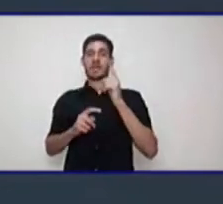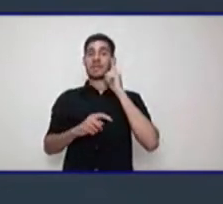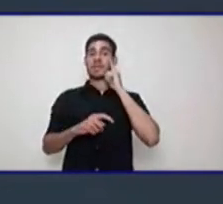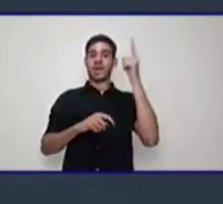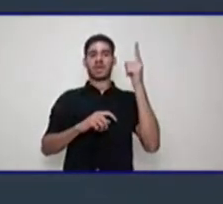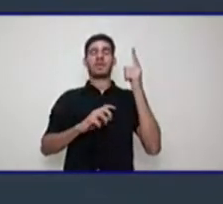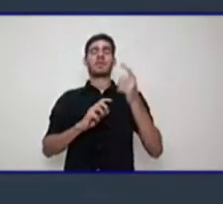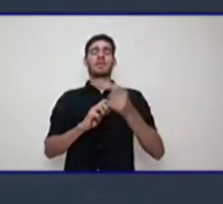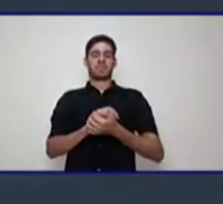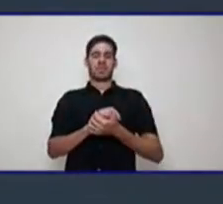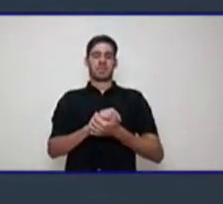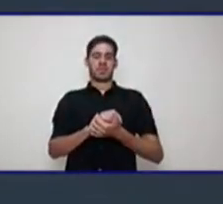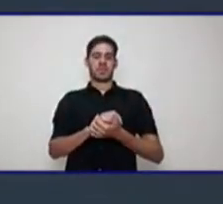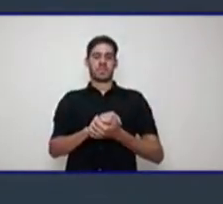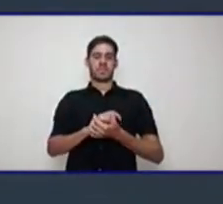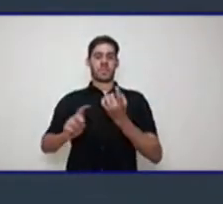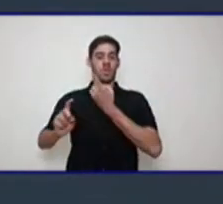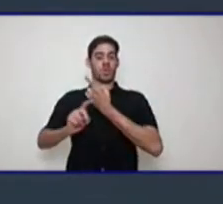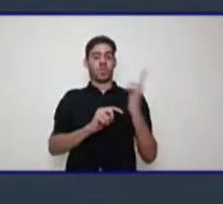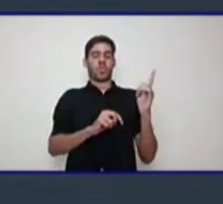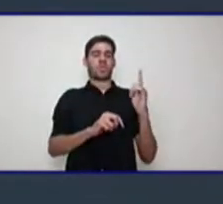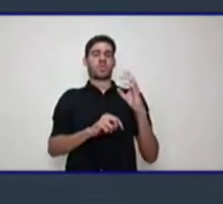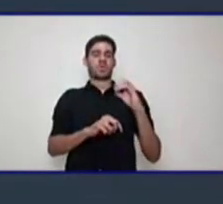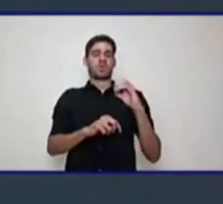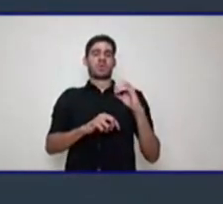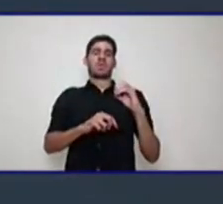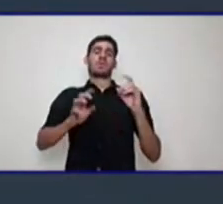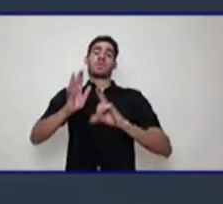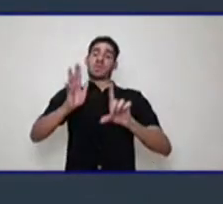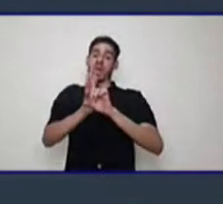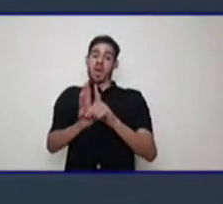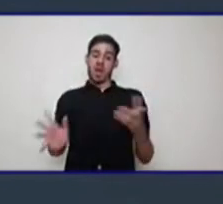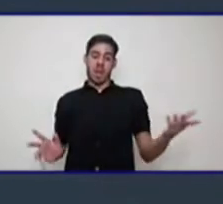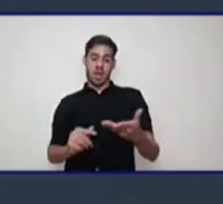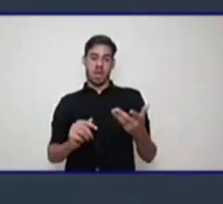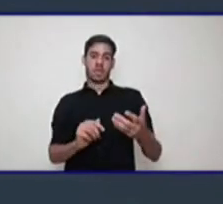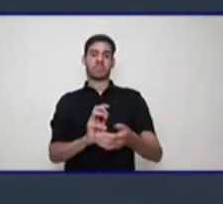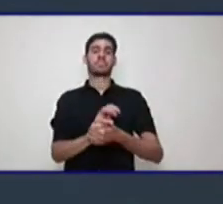que afronta a ordem constitucional vigente na República.